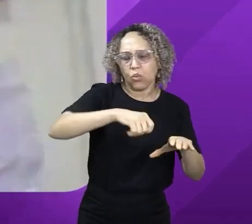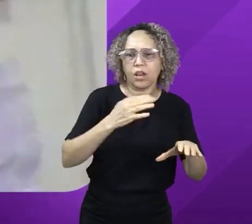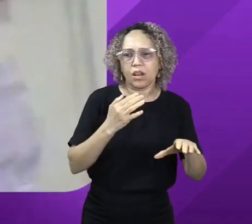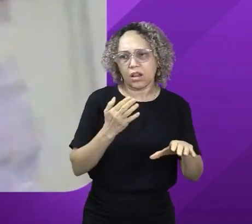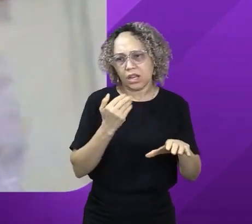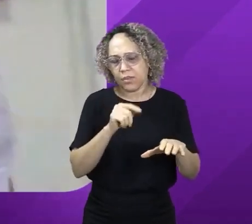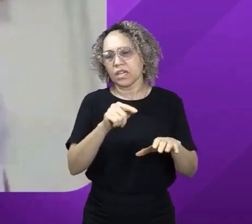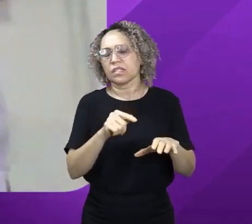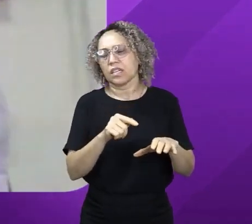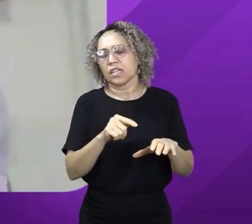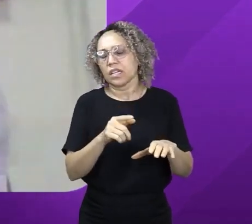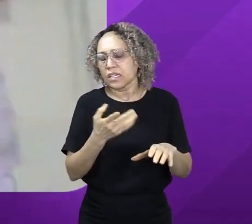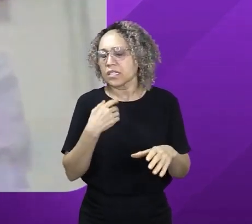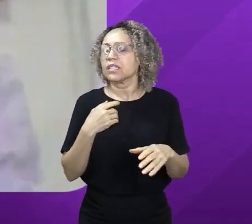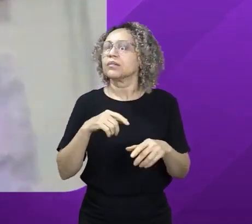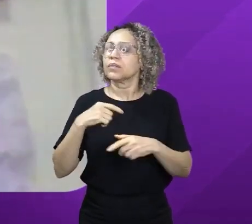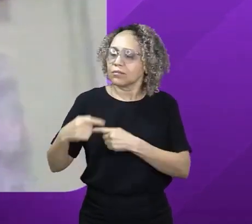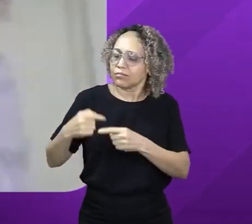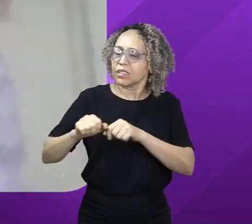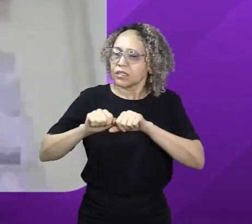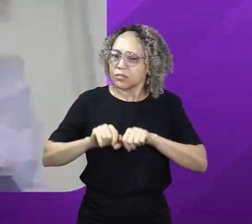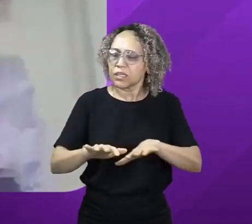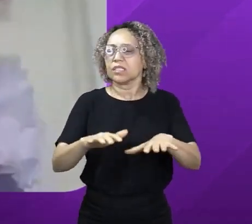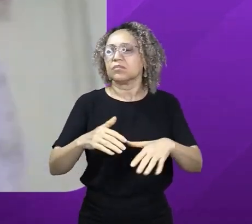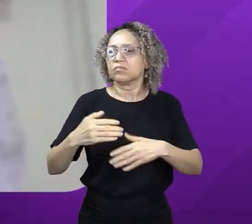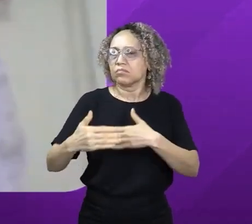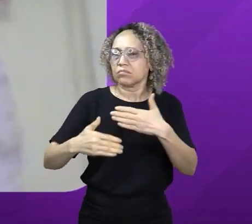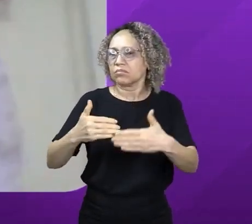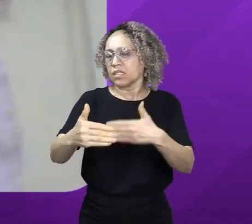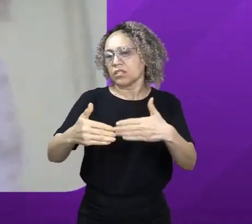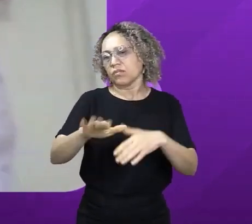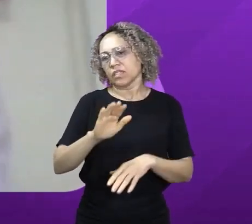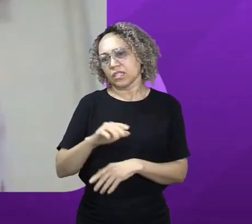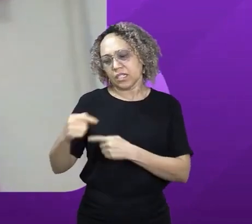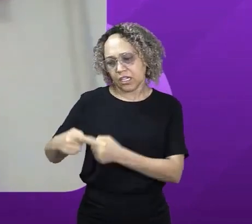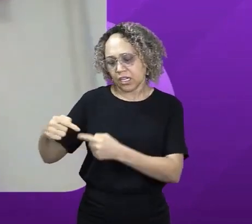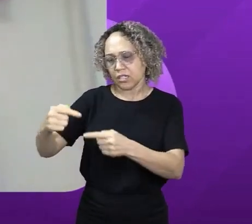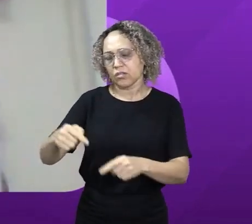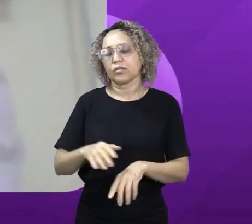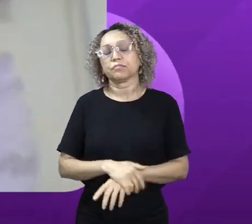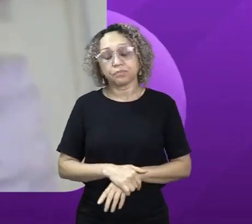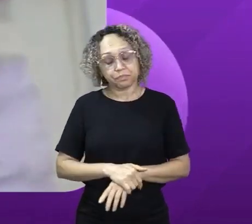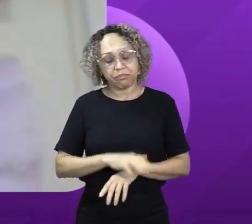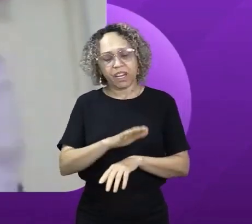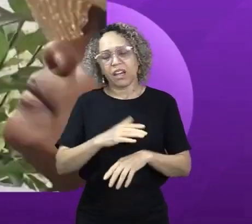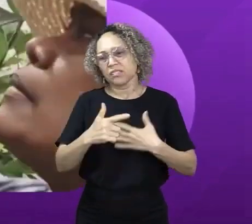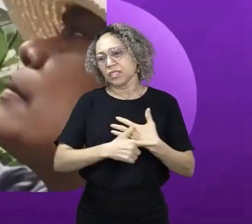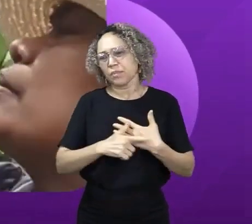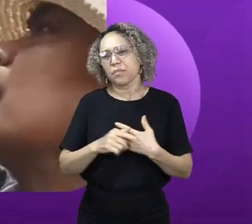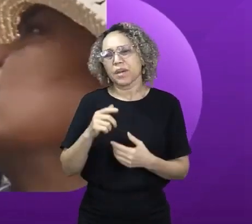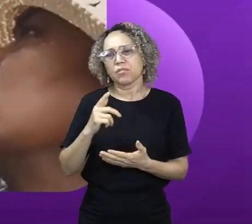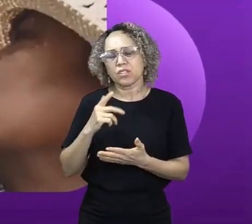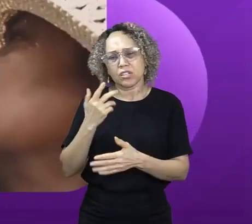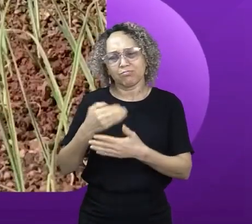como transmitem para novas gerações e muitas vezes os reinventam. Para além desse papel tradicional, as mulheres têm participação cada